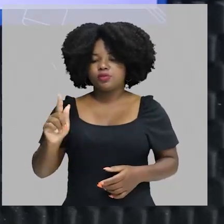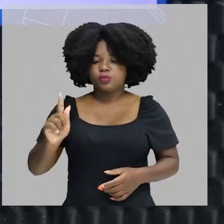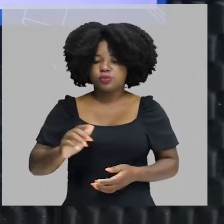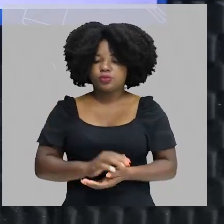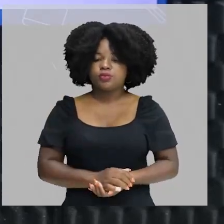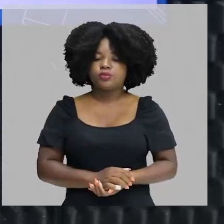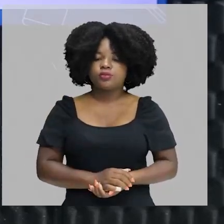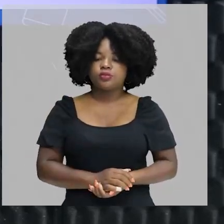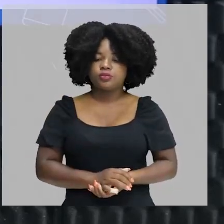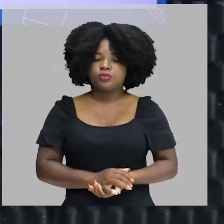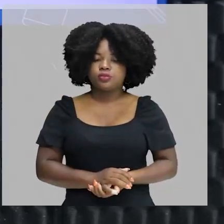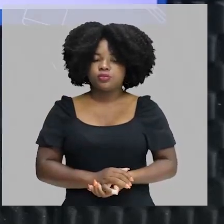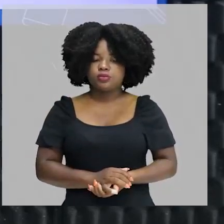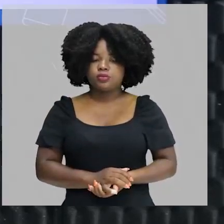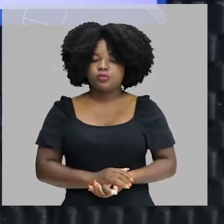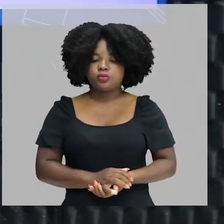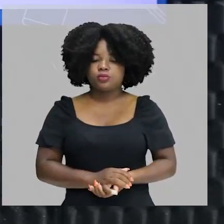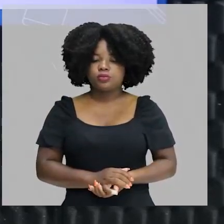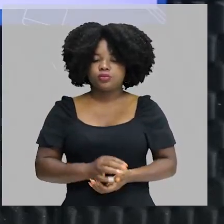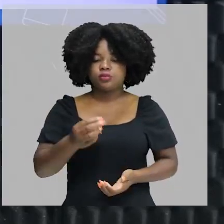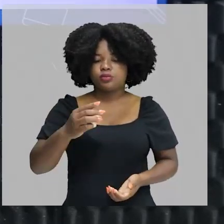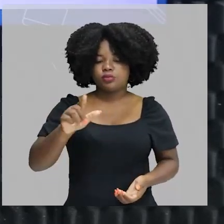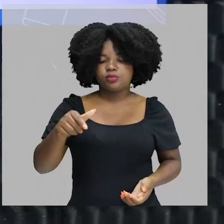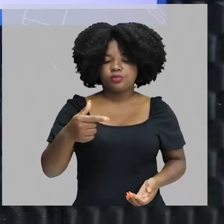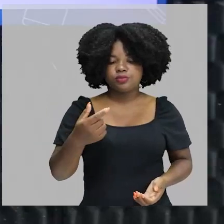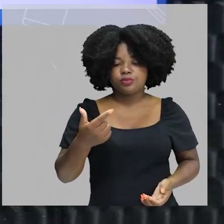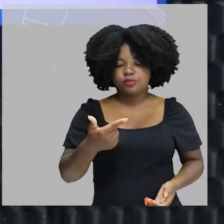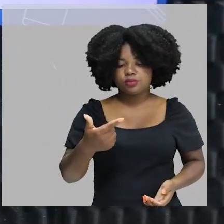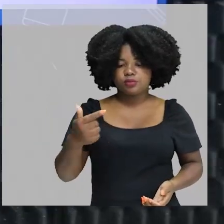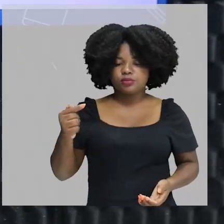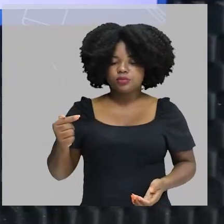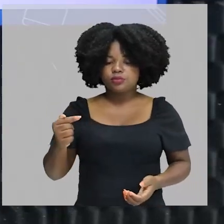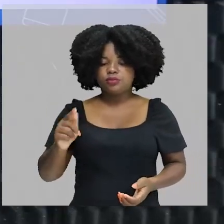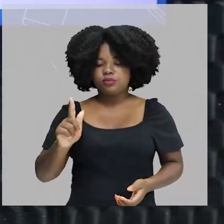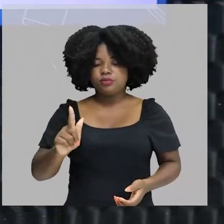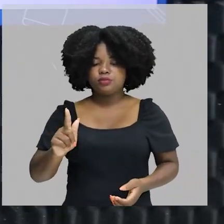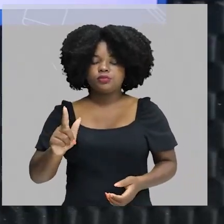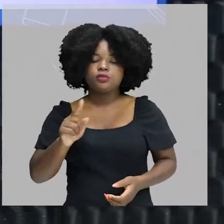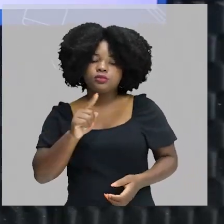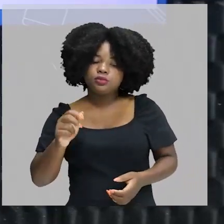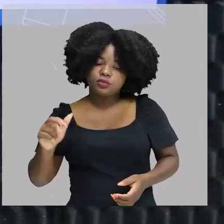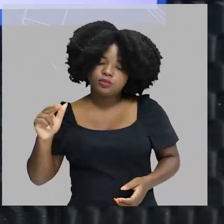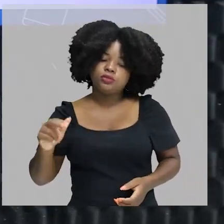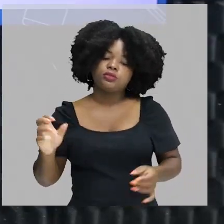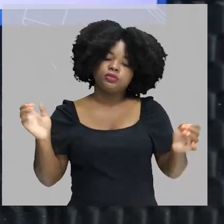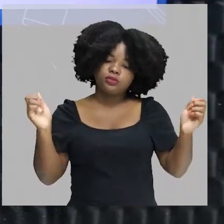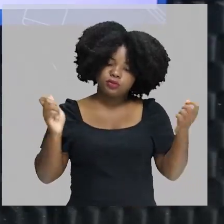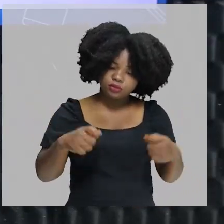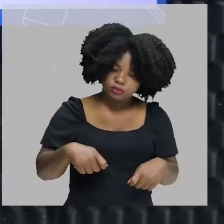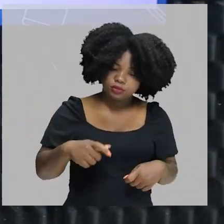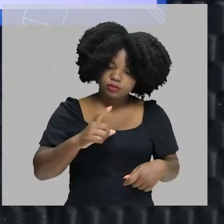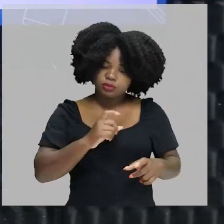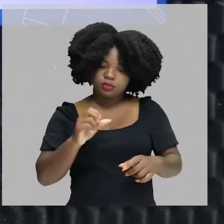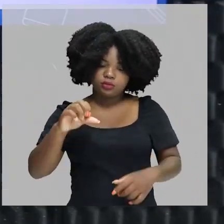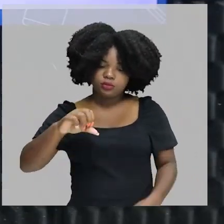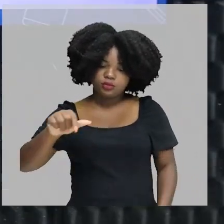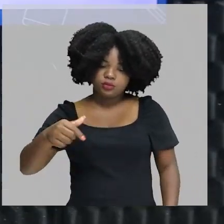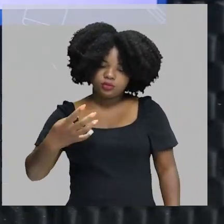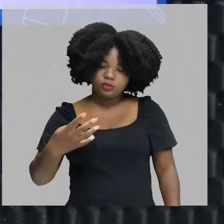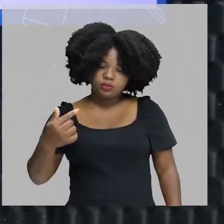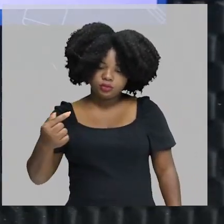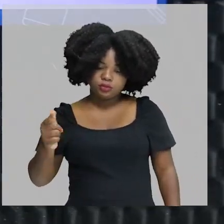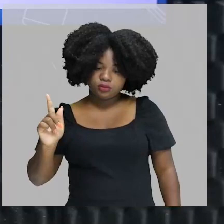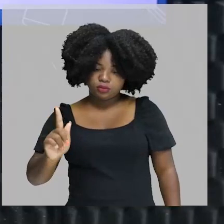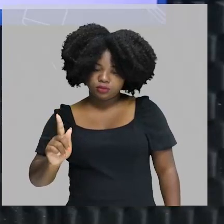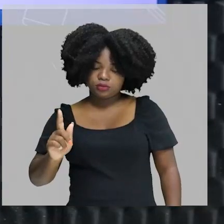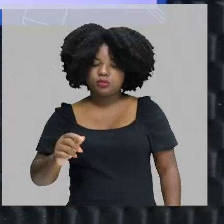gramas. Então, a partir de 3,27 gramas de zinco, é possível obter 9,47